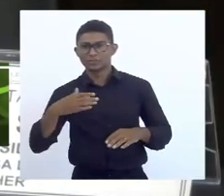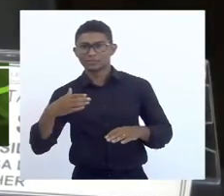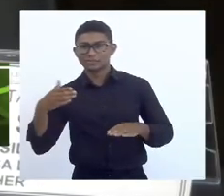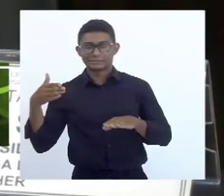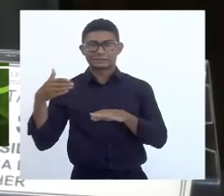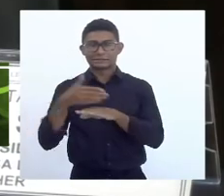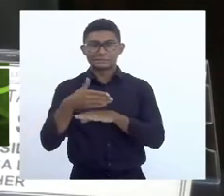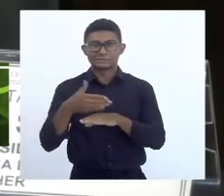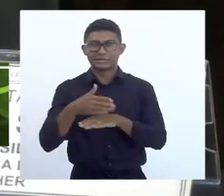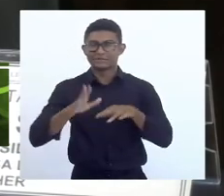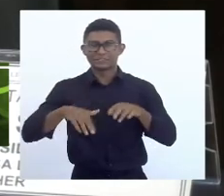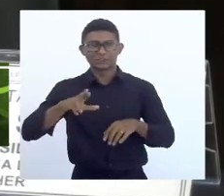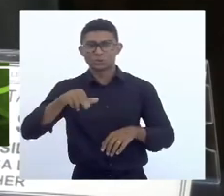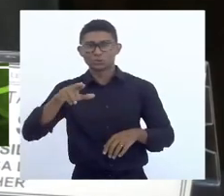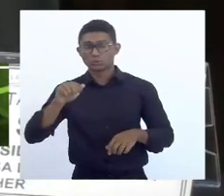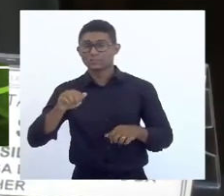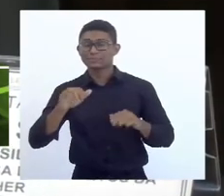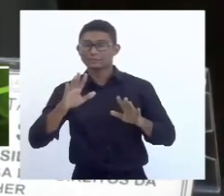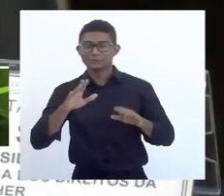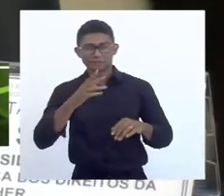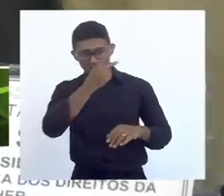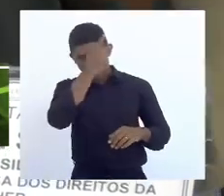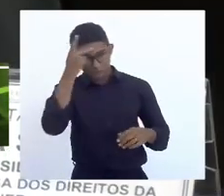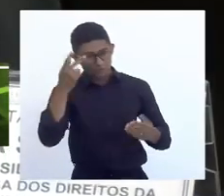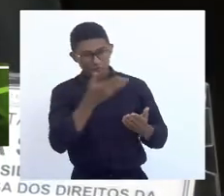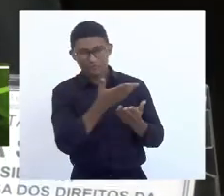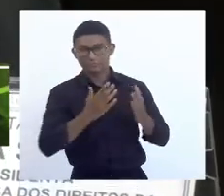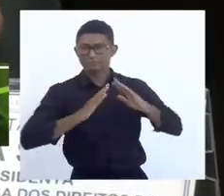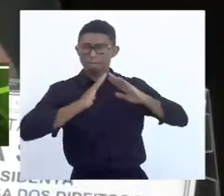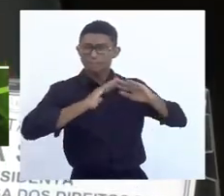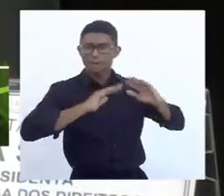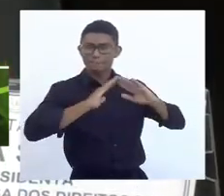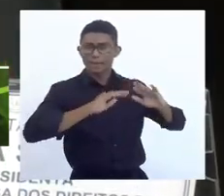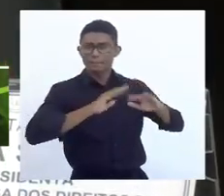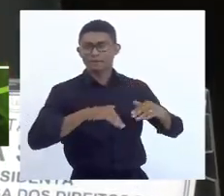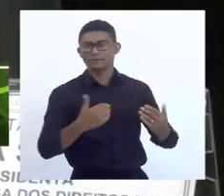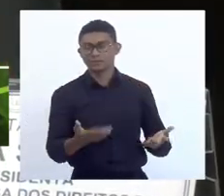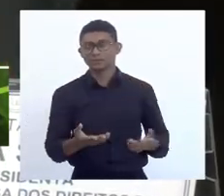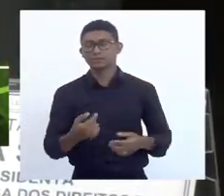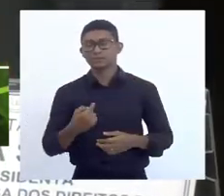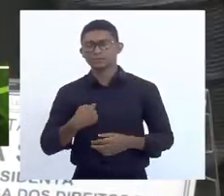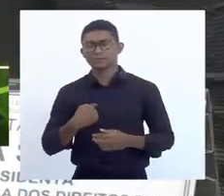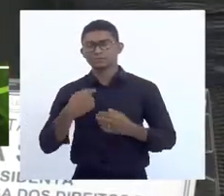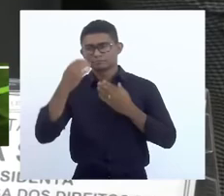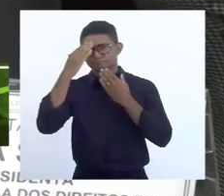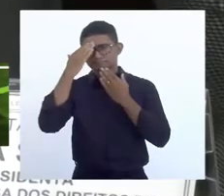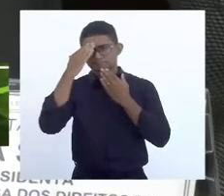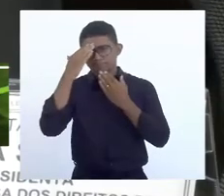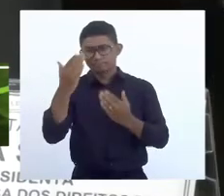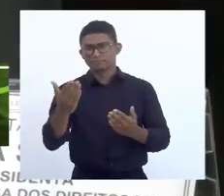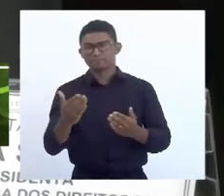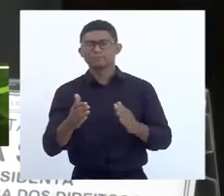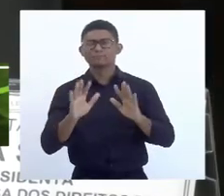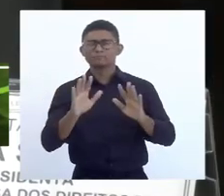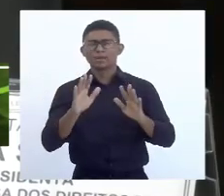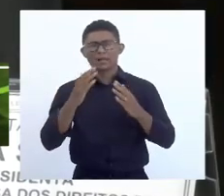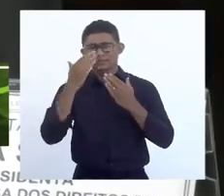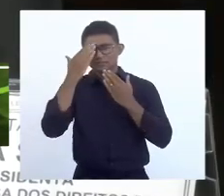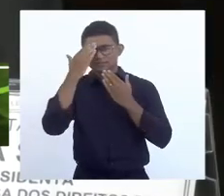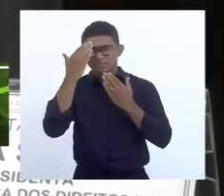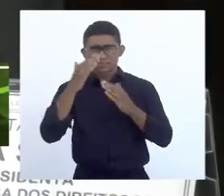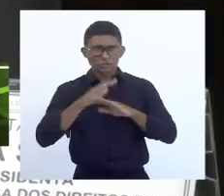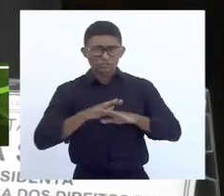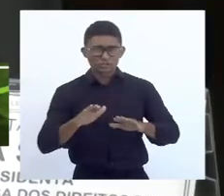liga para a gente dar umas tarefas também, né? Então, eu quero agradecer muito, mas mais do que agradecer. Eu